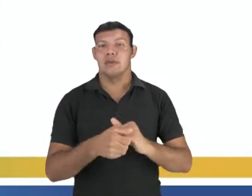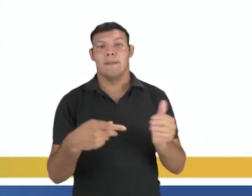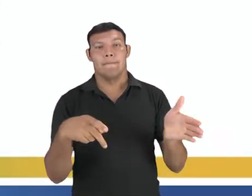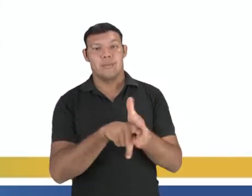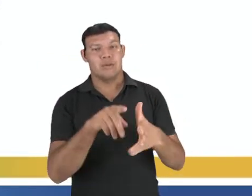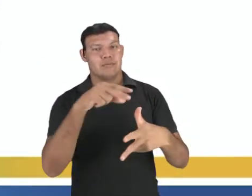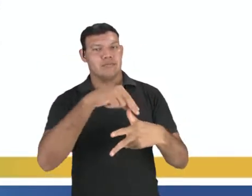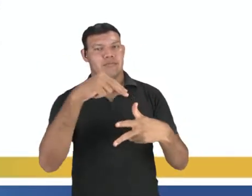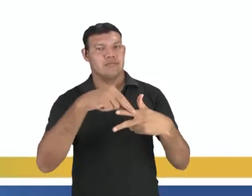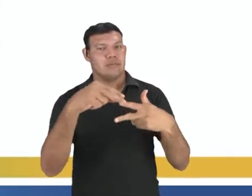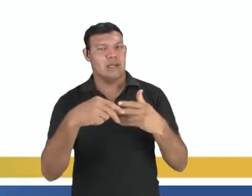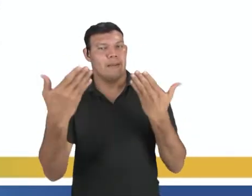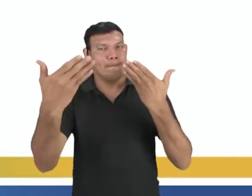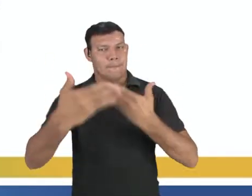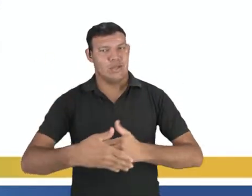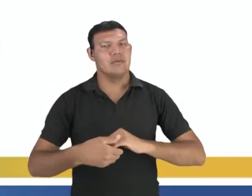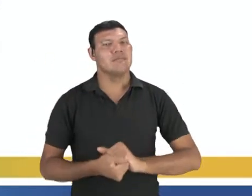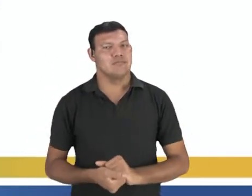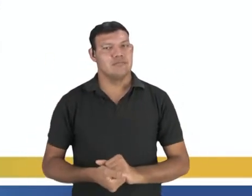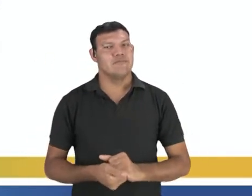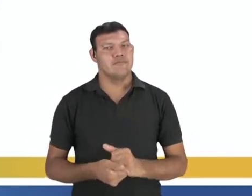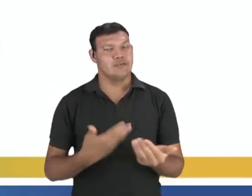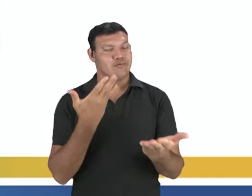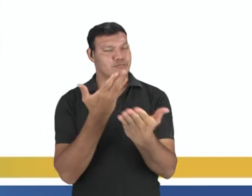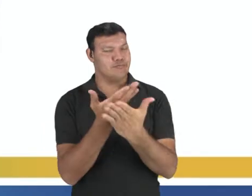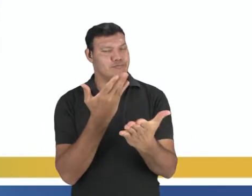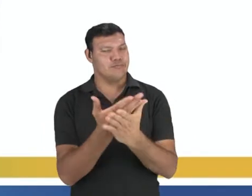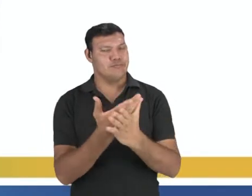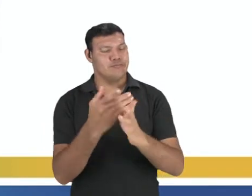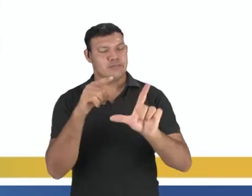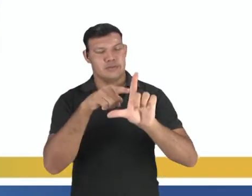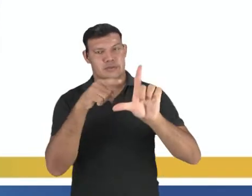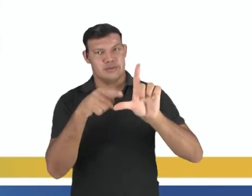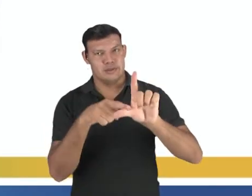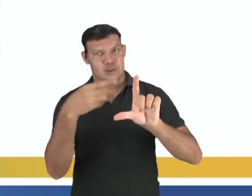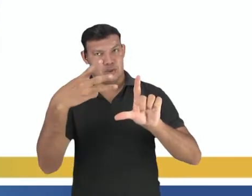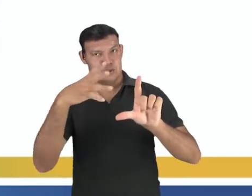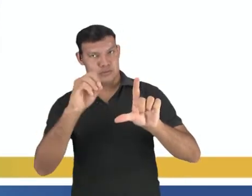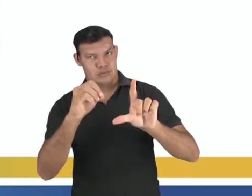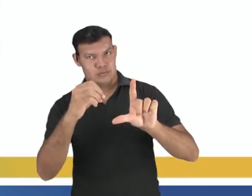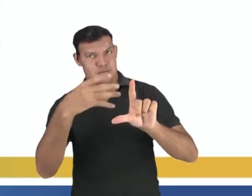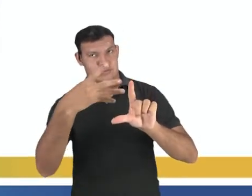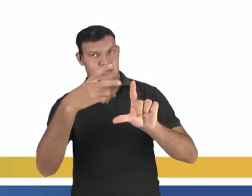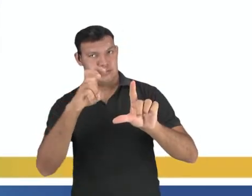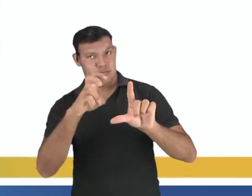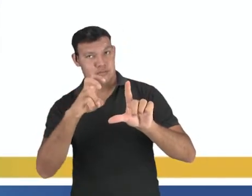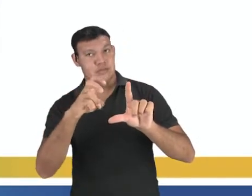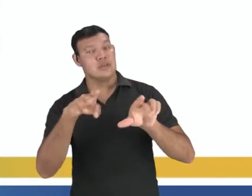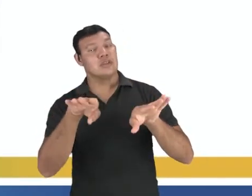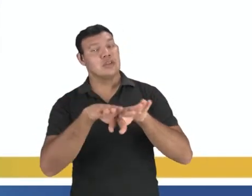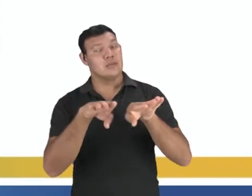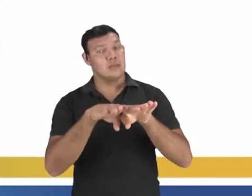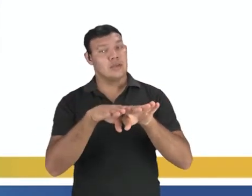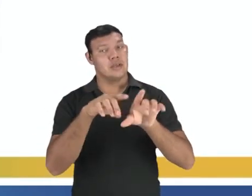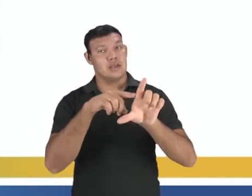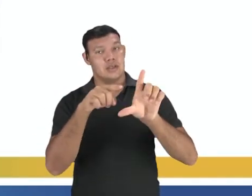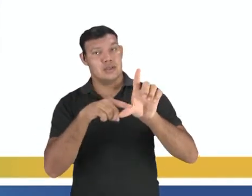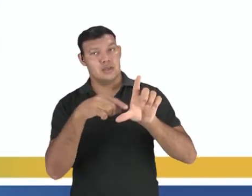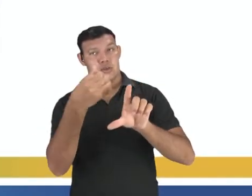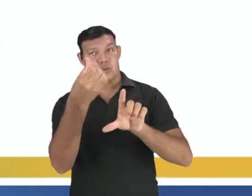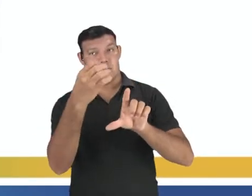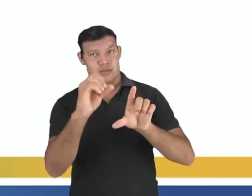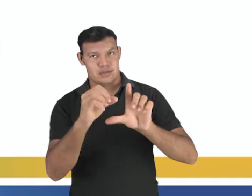Enem. Trabalham muito com os ângulos de 30, 45 e 60 graus,